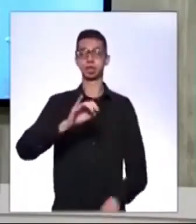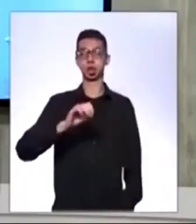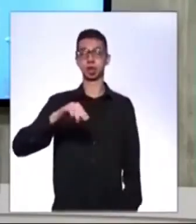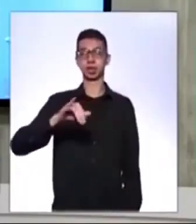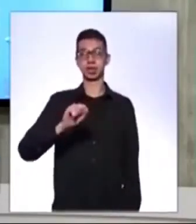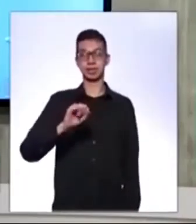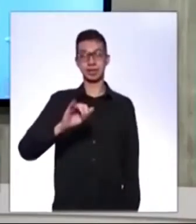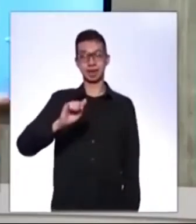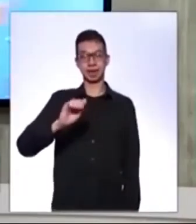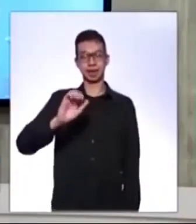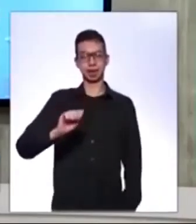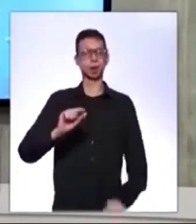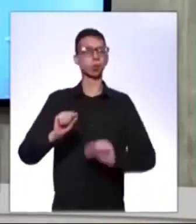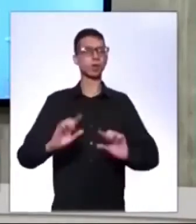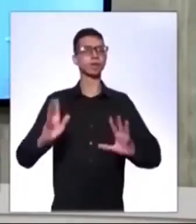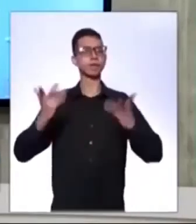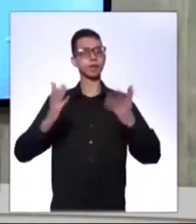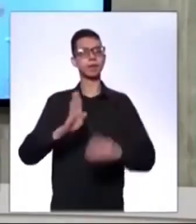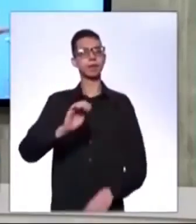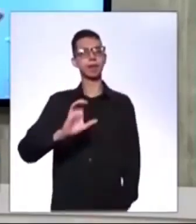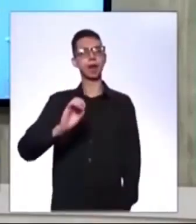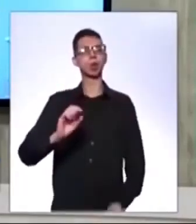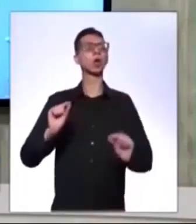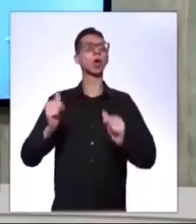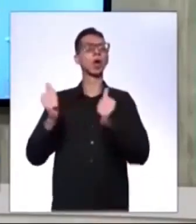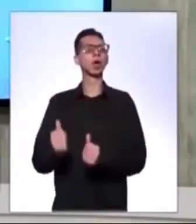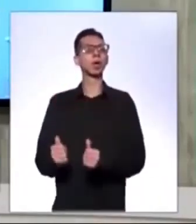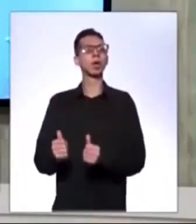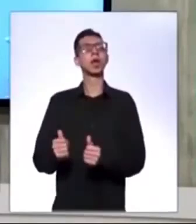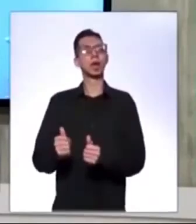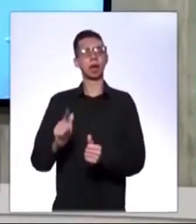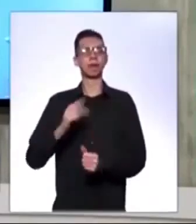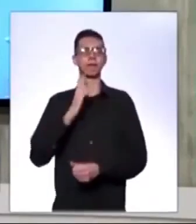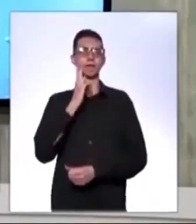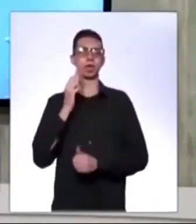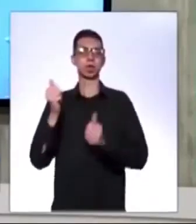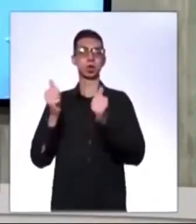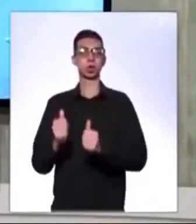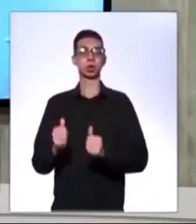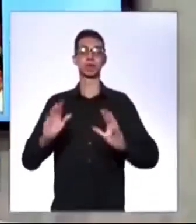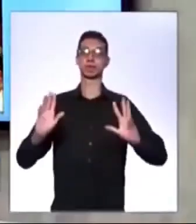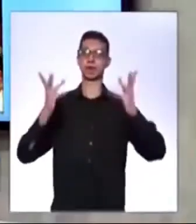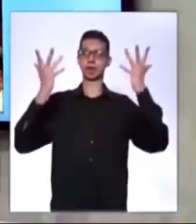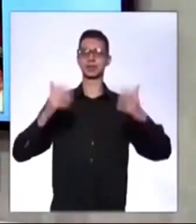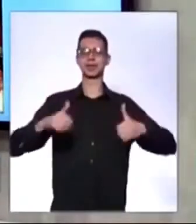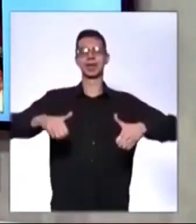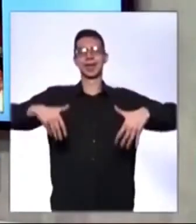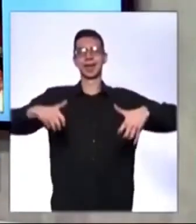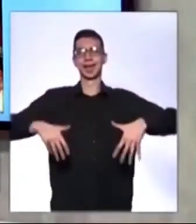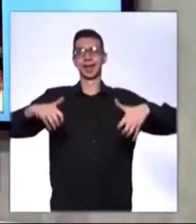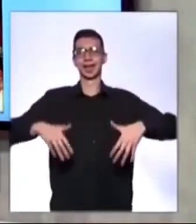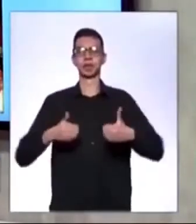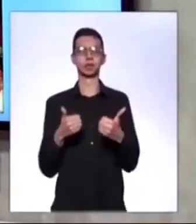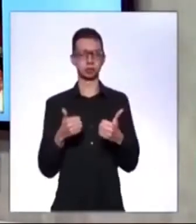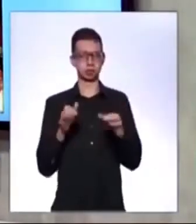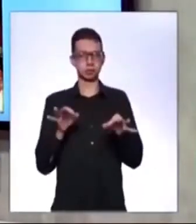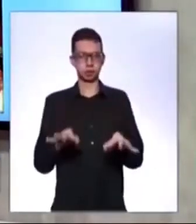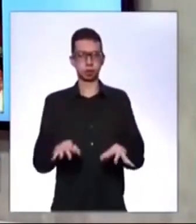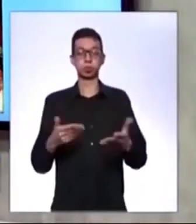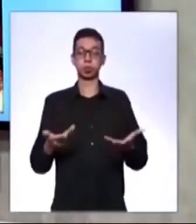de bacantes. O Baco, né, é o deus do vinho, é o deus da festa, é o deus da alegria, tá certo ou não? Então é uma